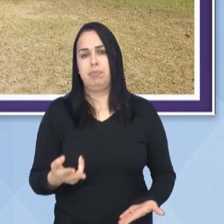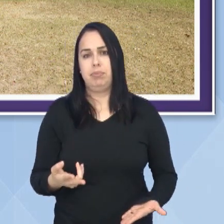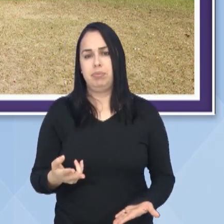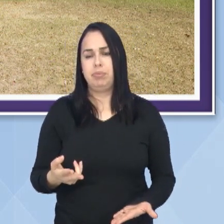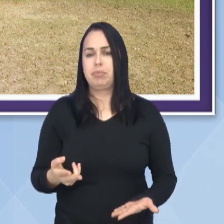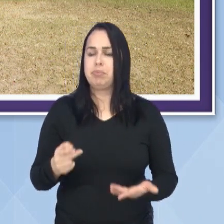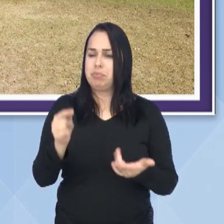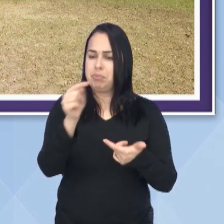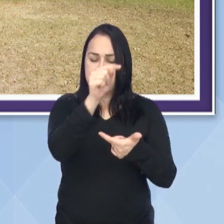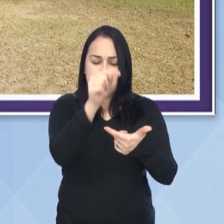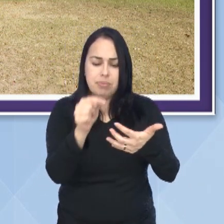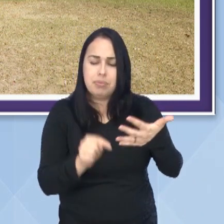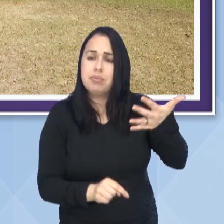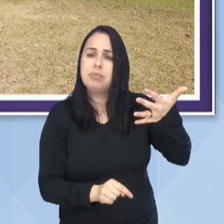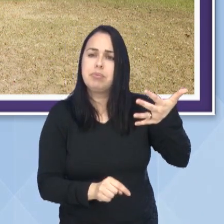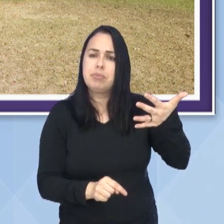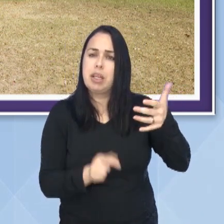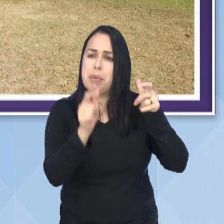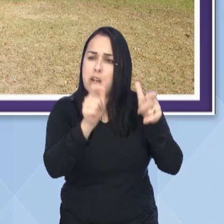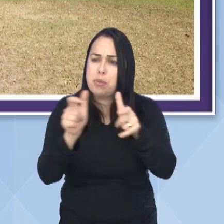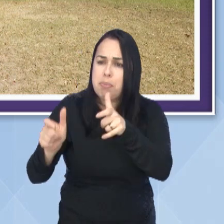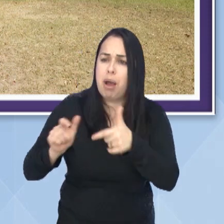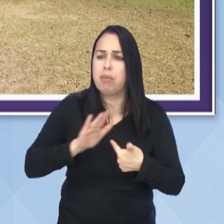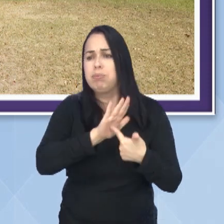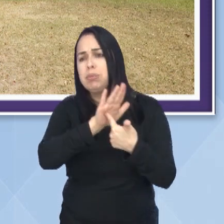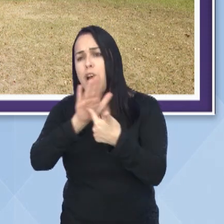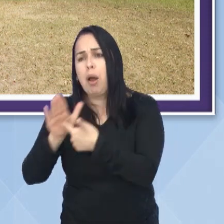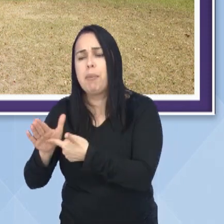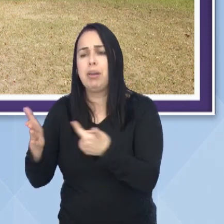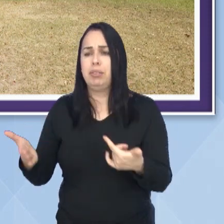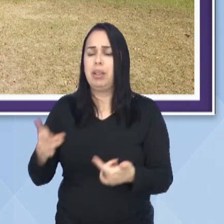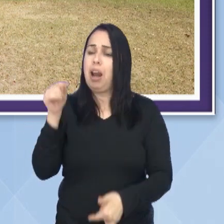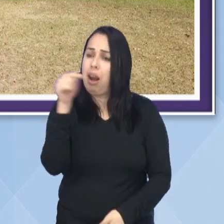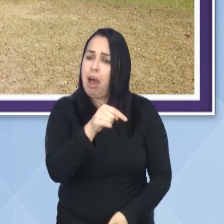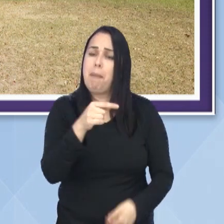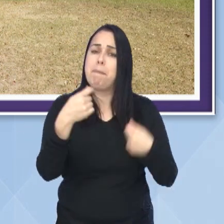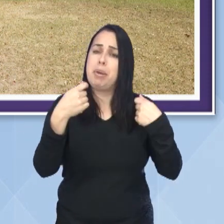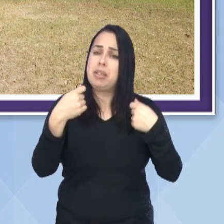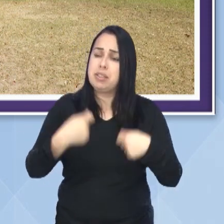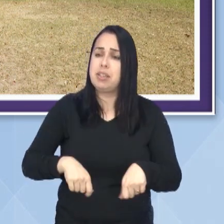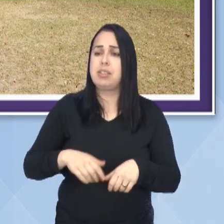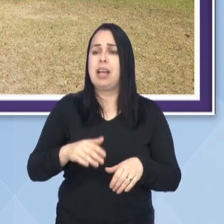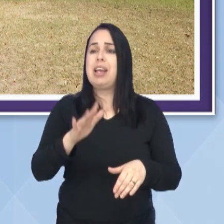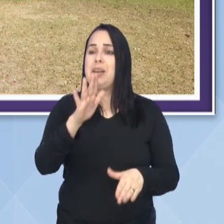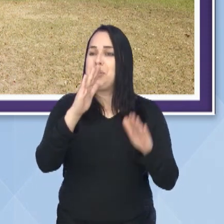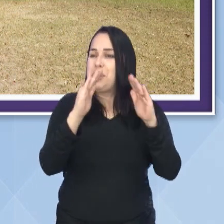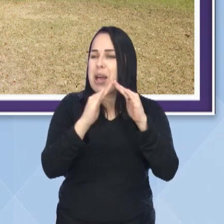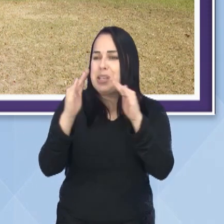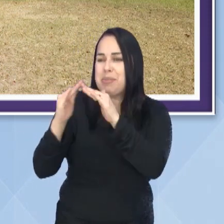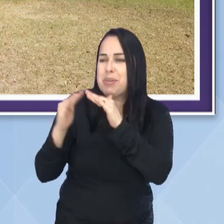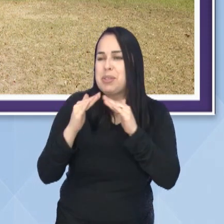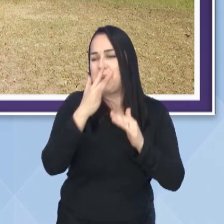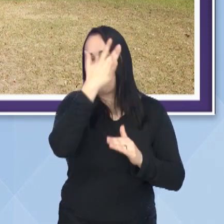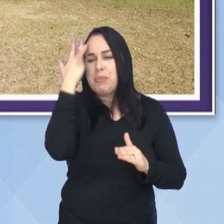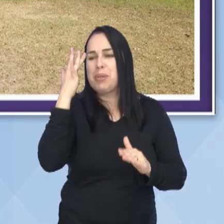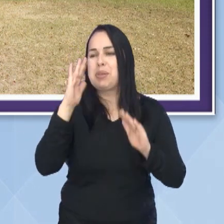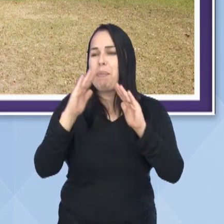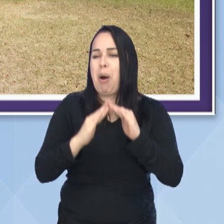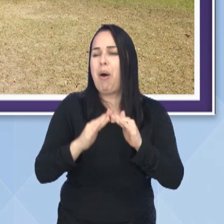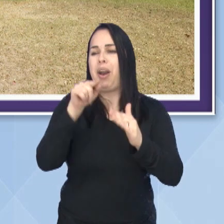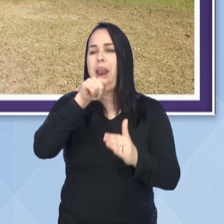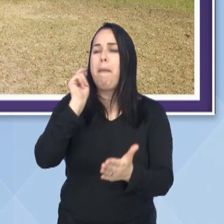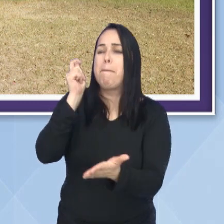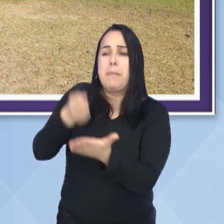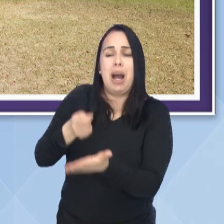Nova Detroit, pelo Coqueiro, pelo Jardim São José. Lá também tem morador que paga seus impostos e que estão pedindo há muito tempo